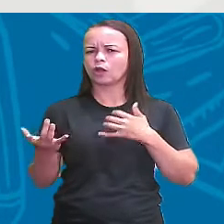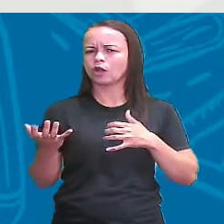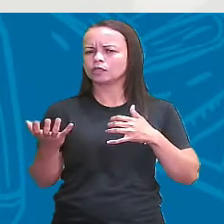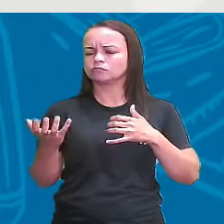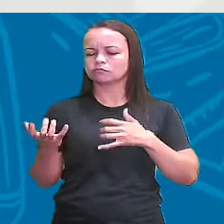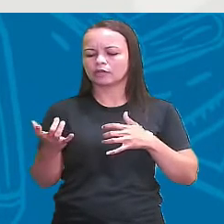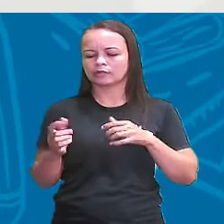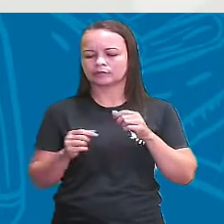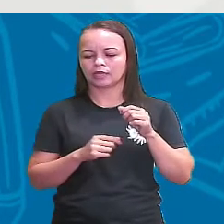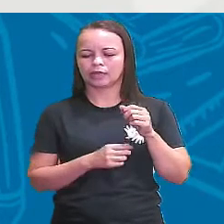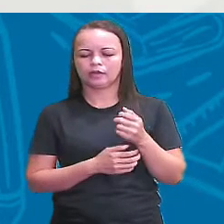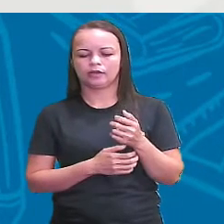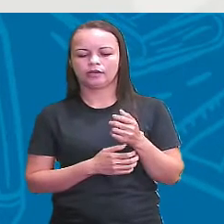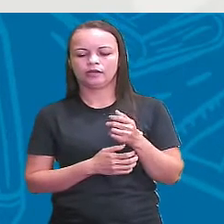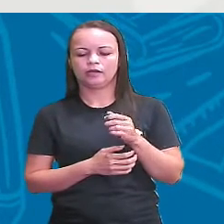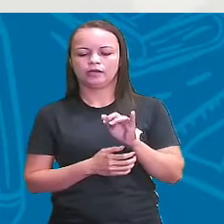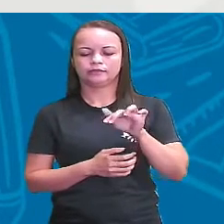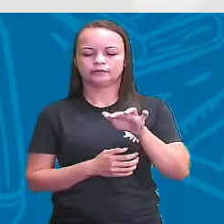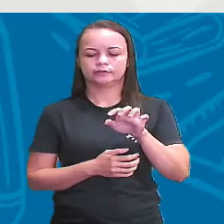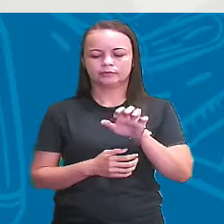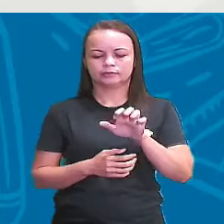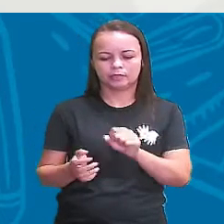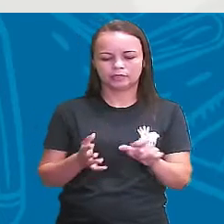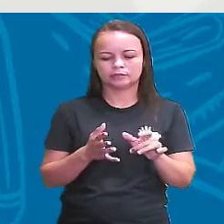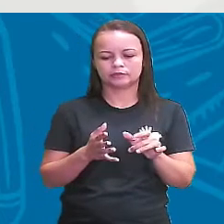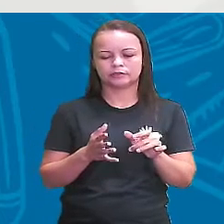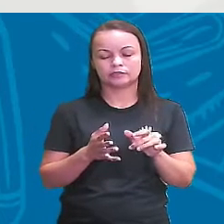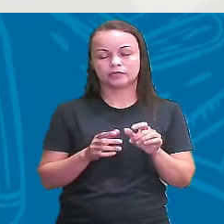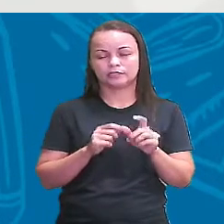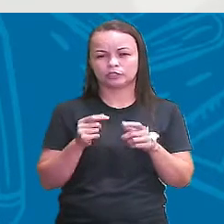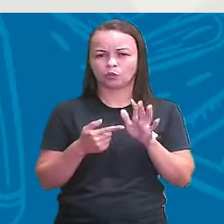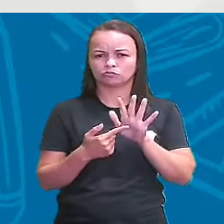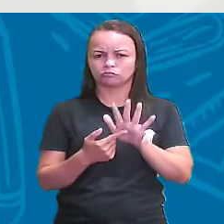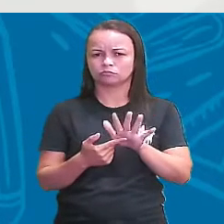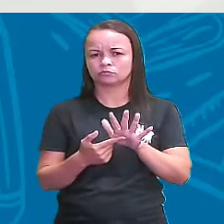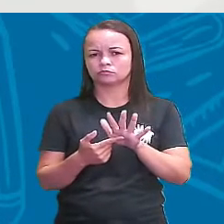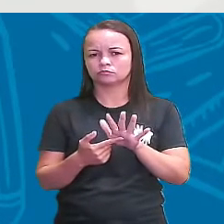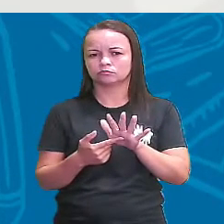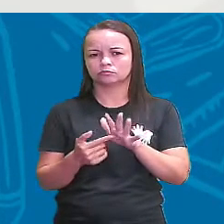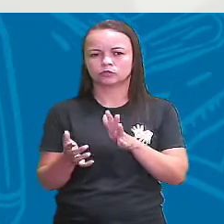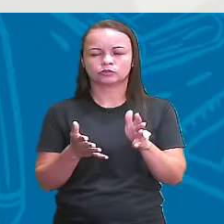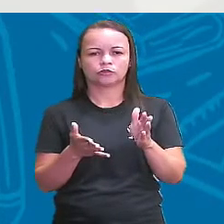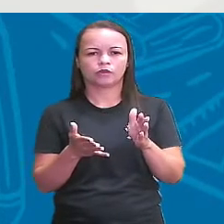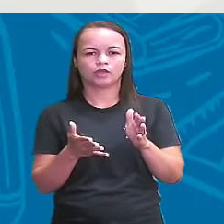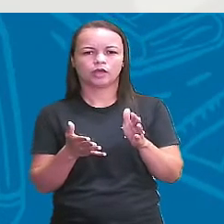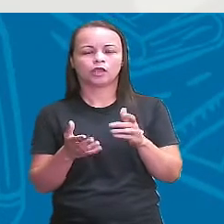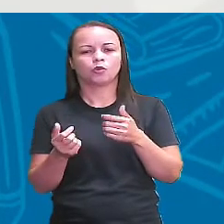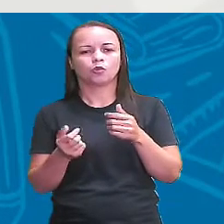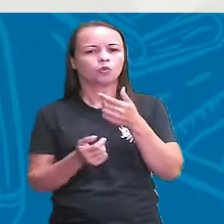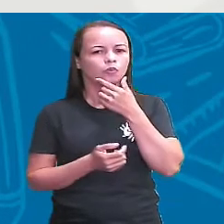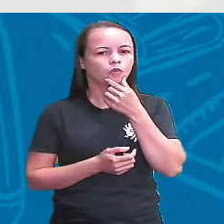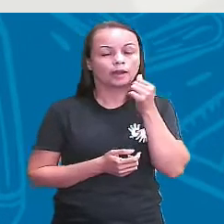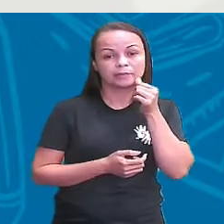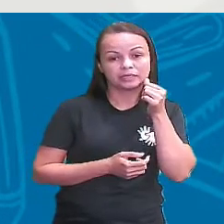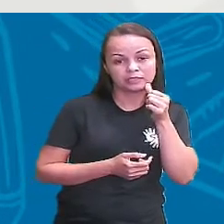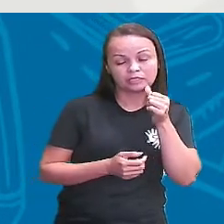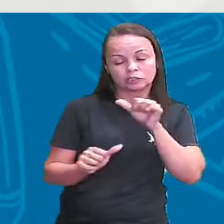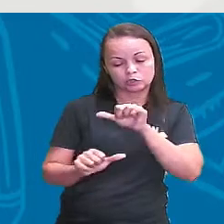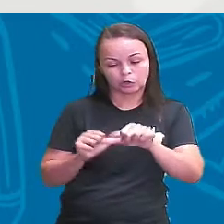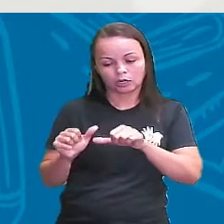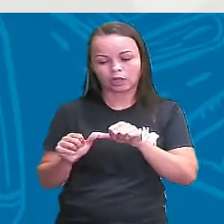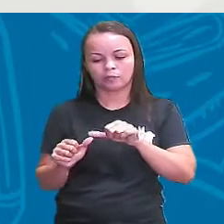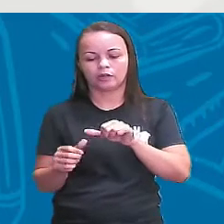la guitarra. E aí, eu não posso, quando é o feminino, trocar pelo le. Eu não posso